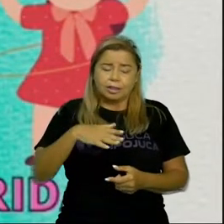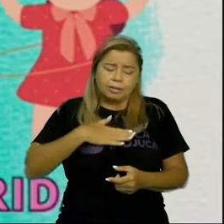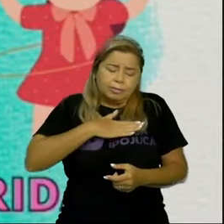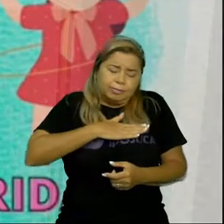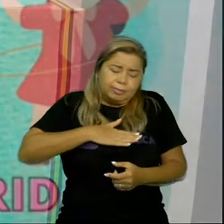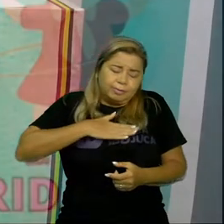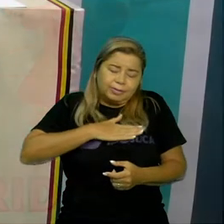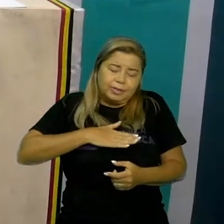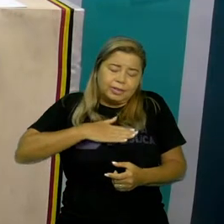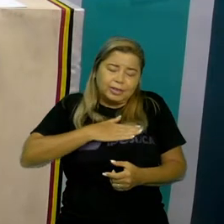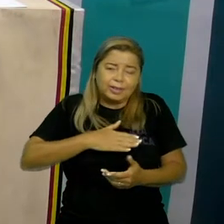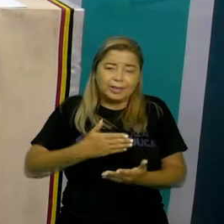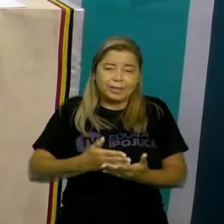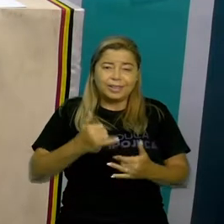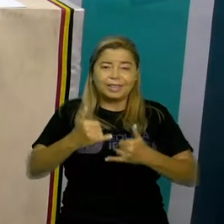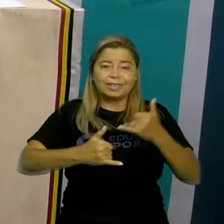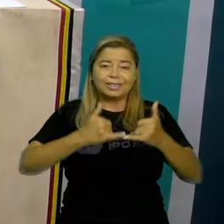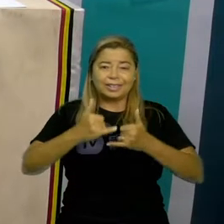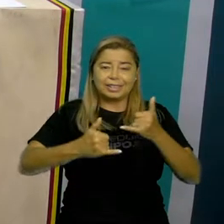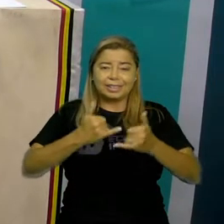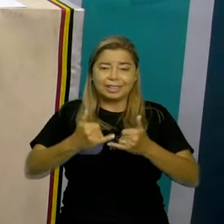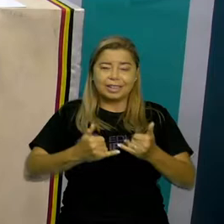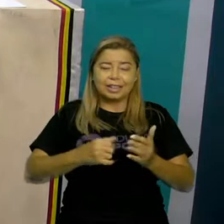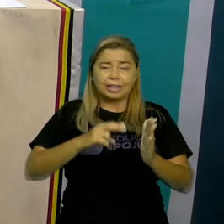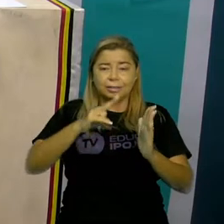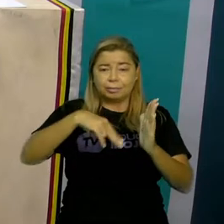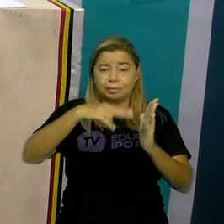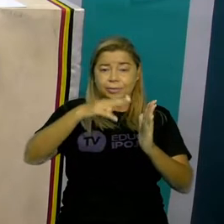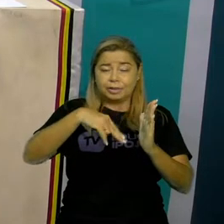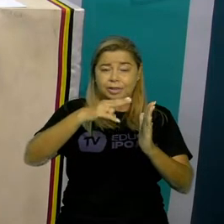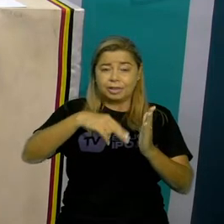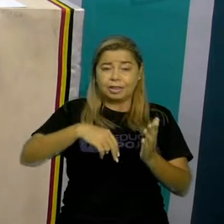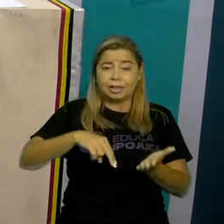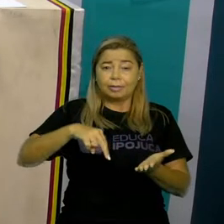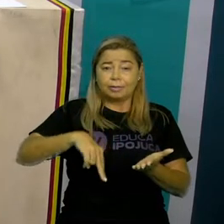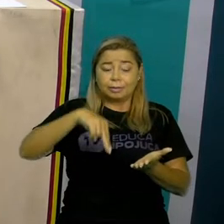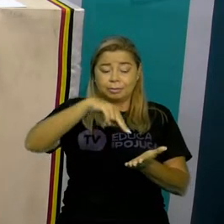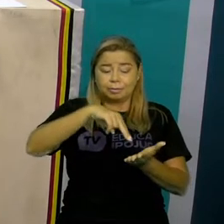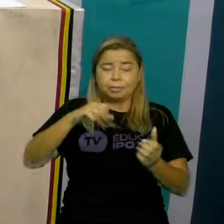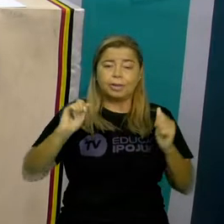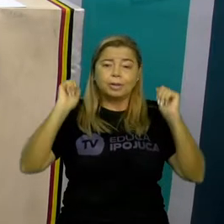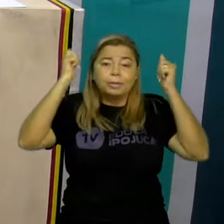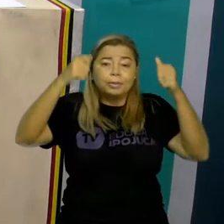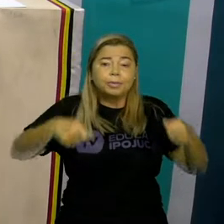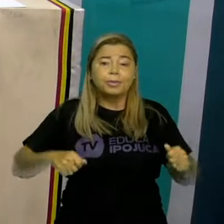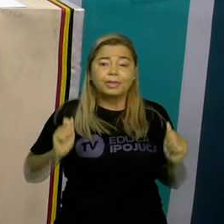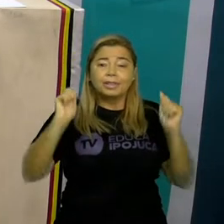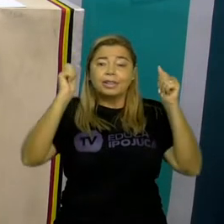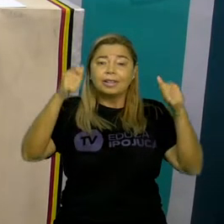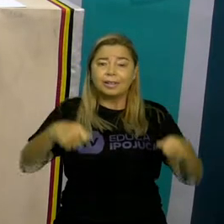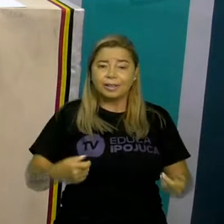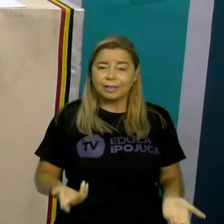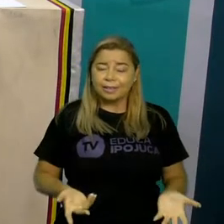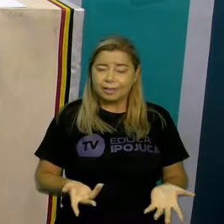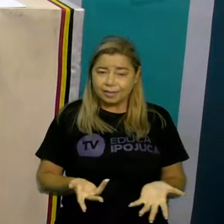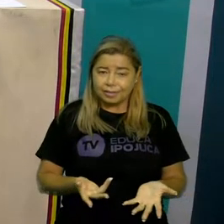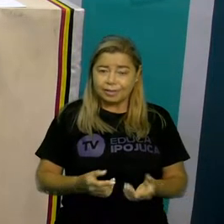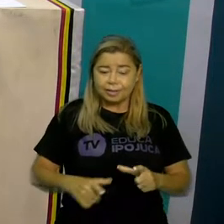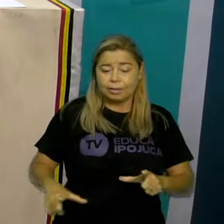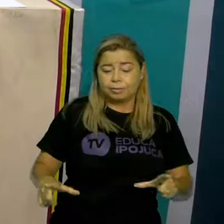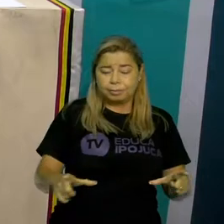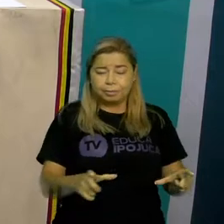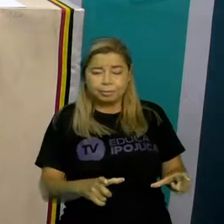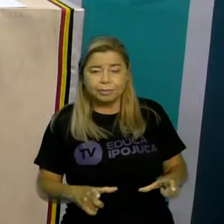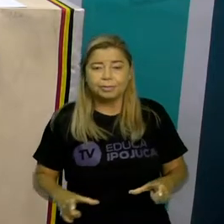brincar, de pintar, de pular corda, de bambolê? Ó, tem criança lendo, tocando violão.